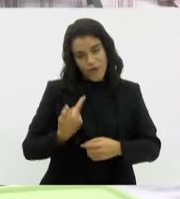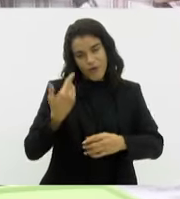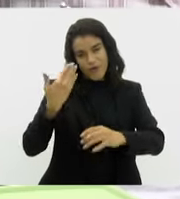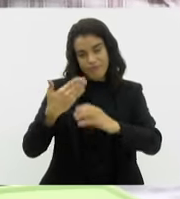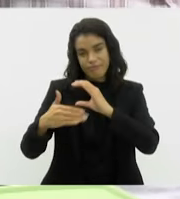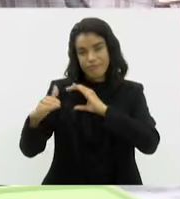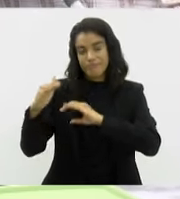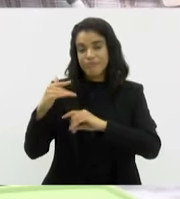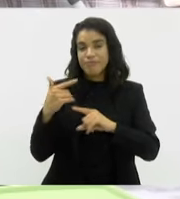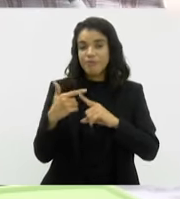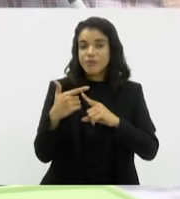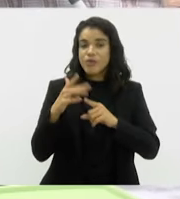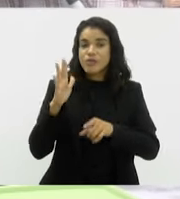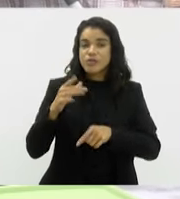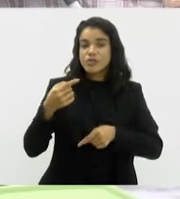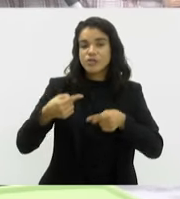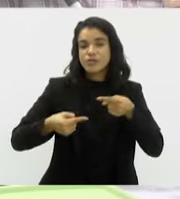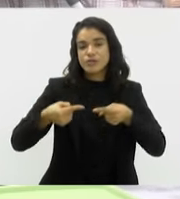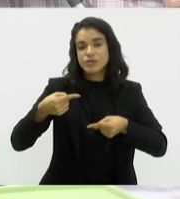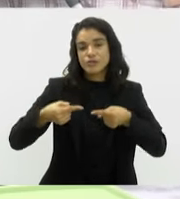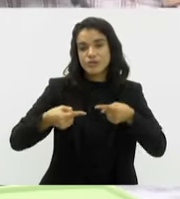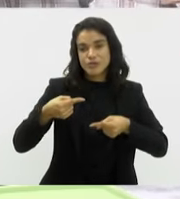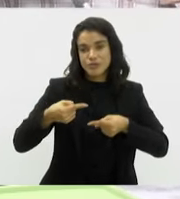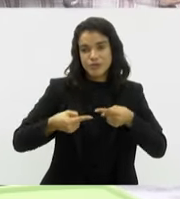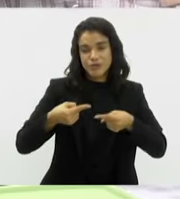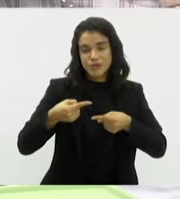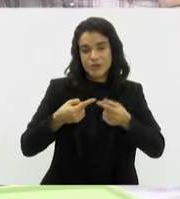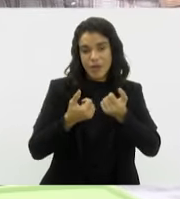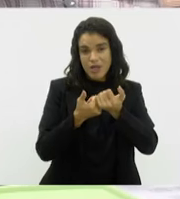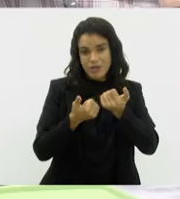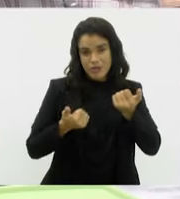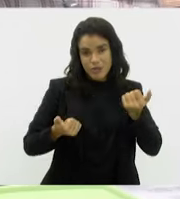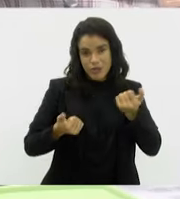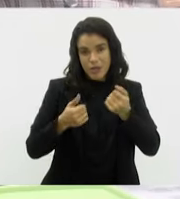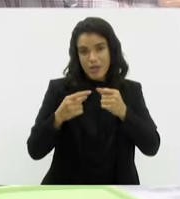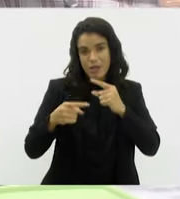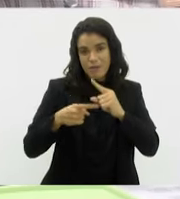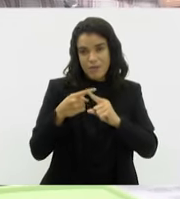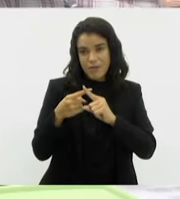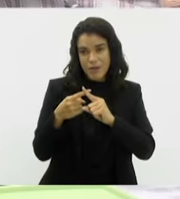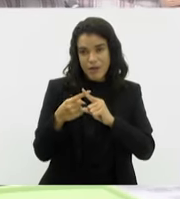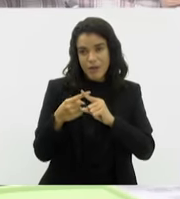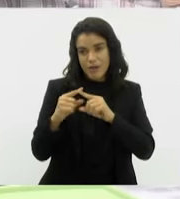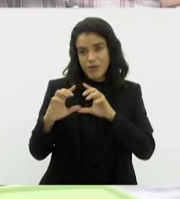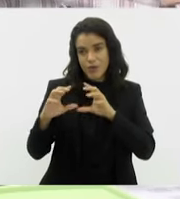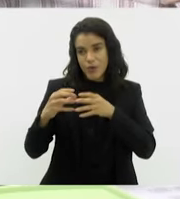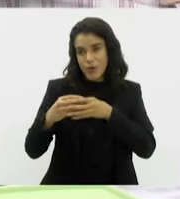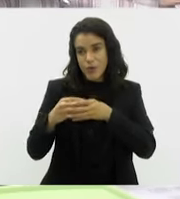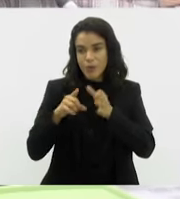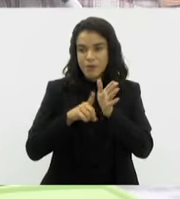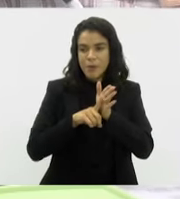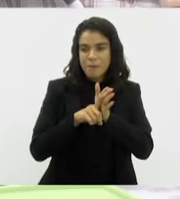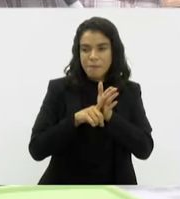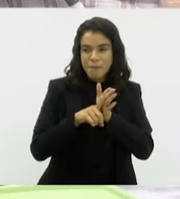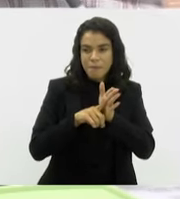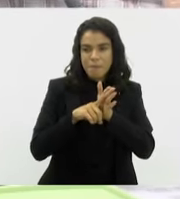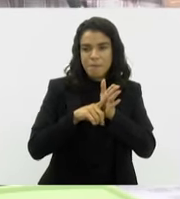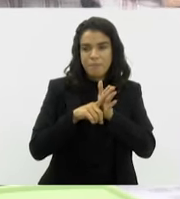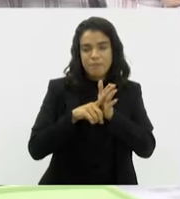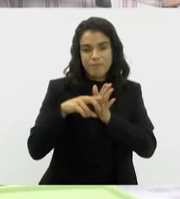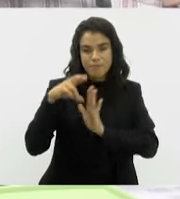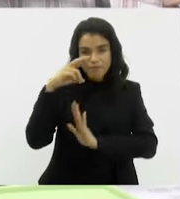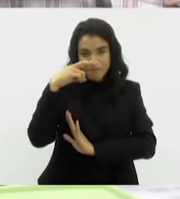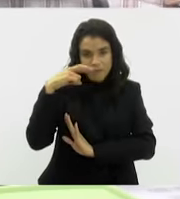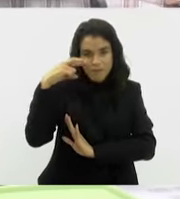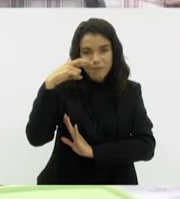Até porque foi discutido pela vossa assessoria com a nosso pessoal da perícia lá. É